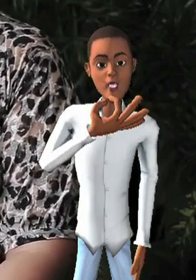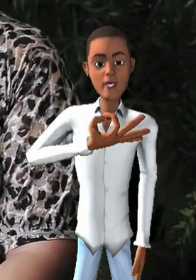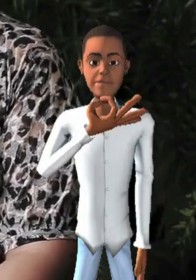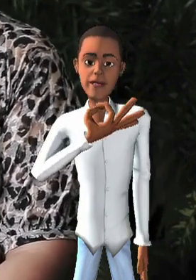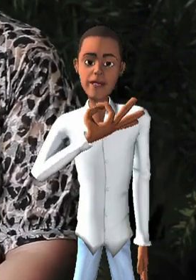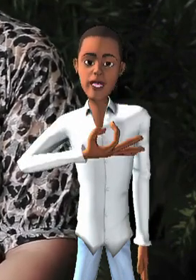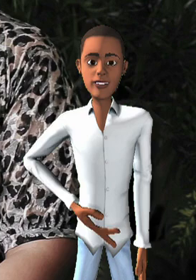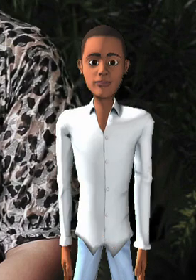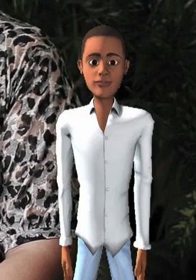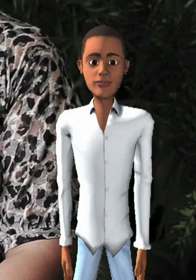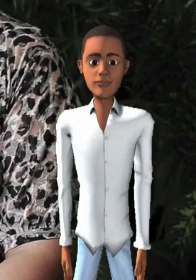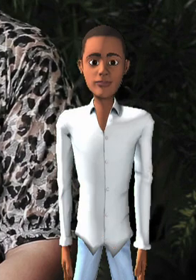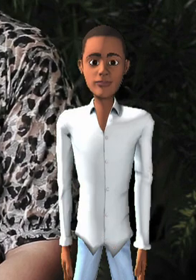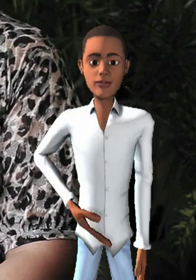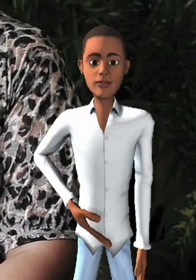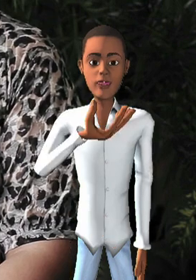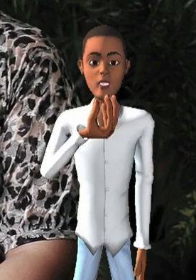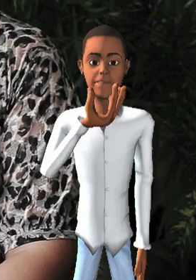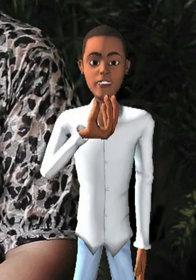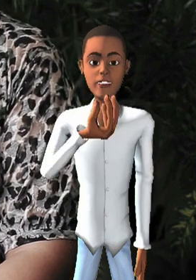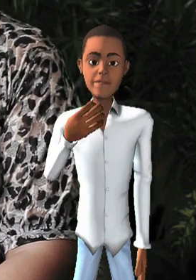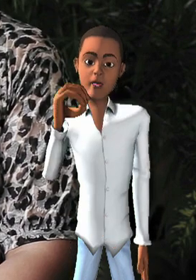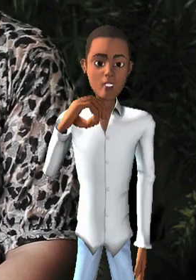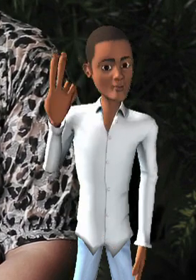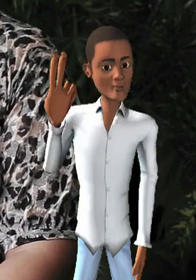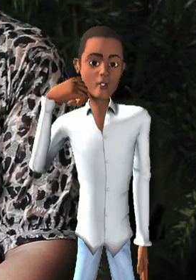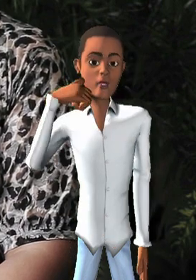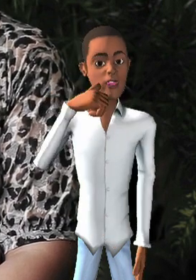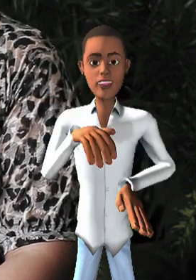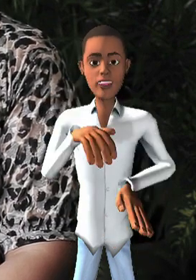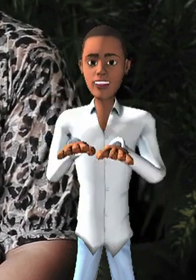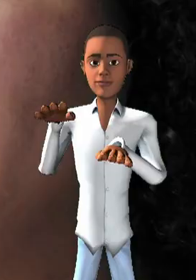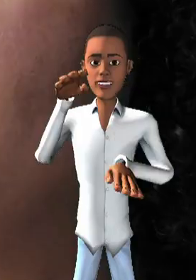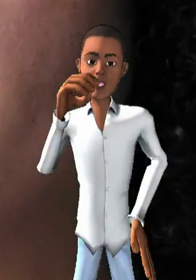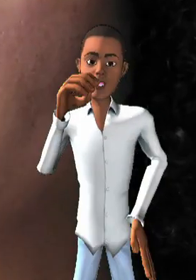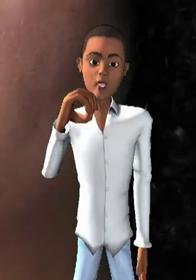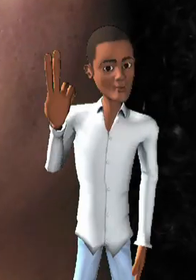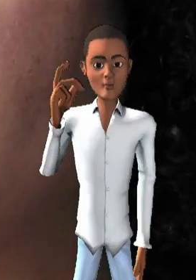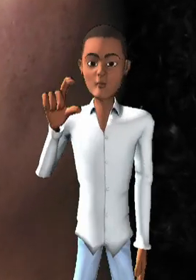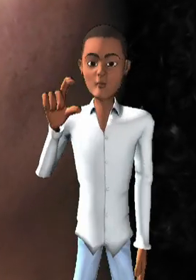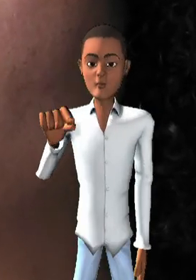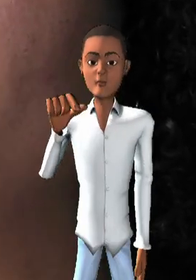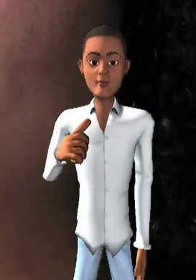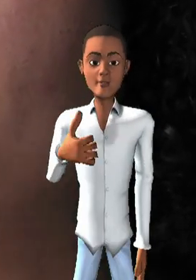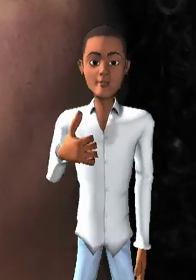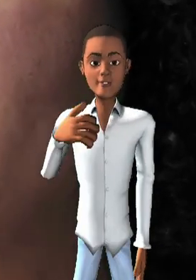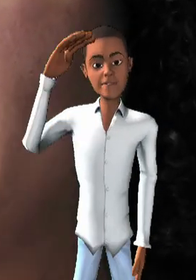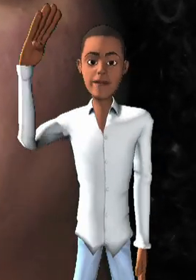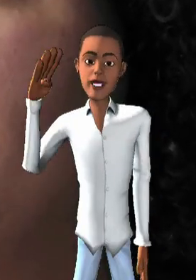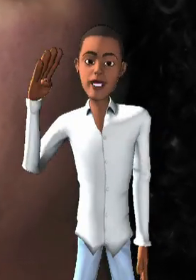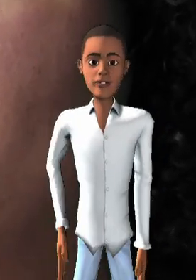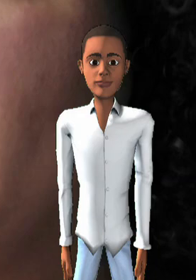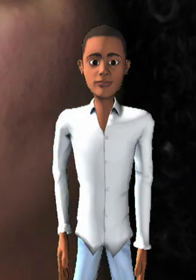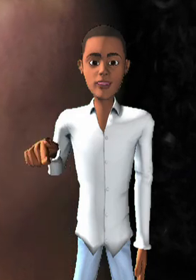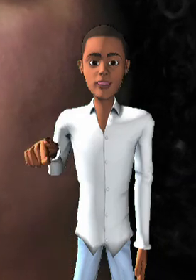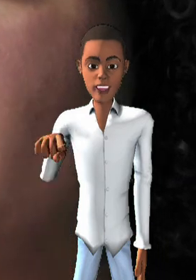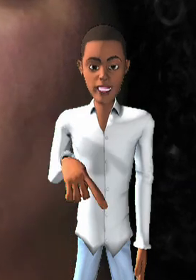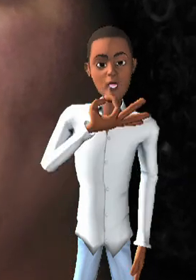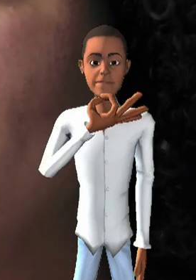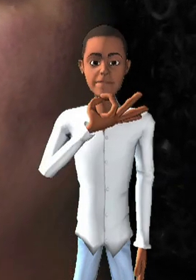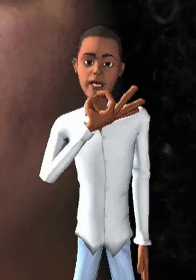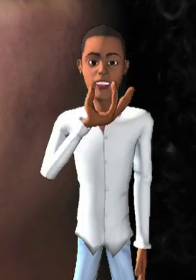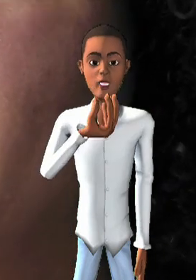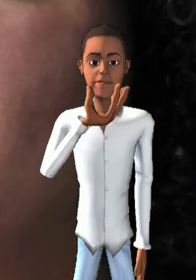que venha a ter como uma proposta de sobreposição ou de exclusividade para um dos